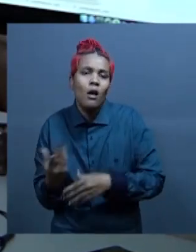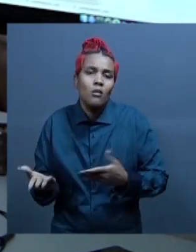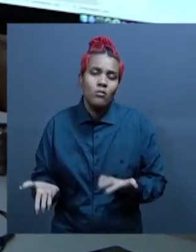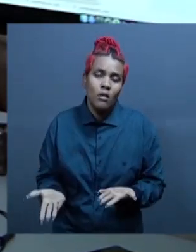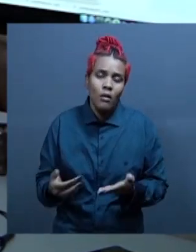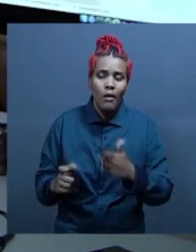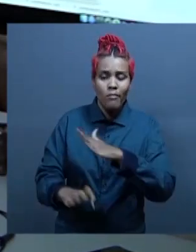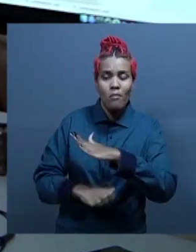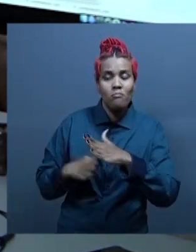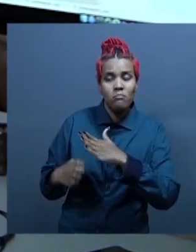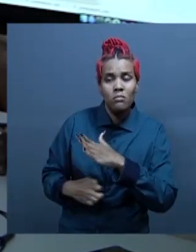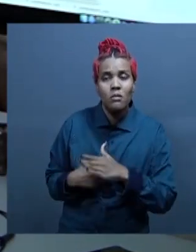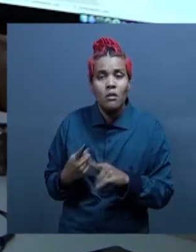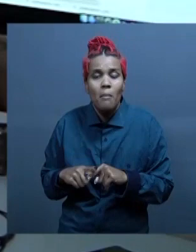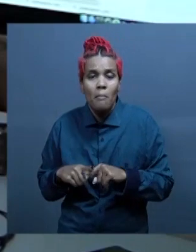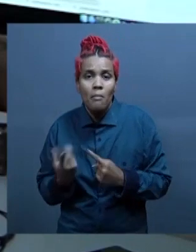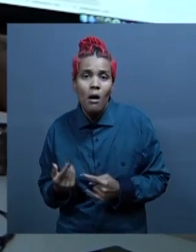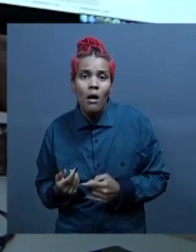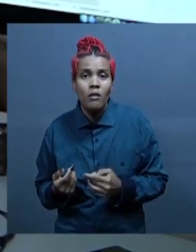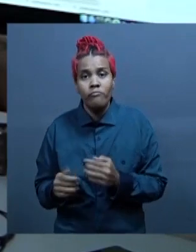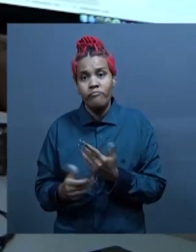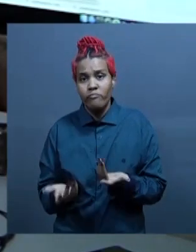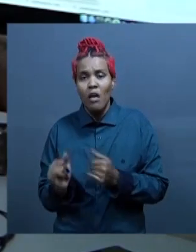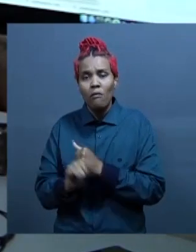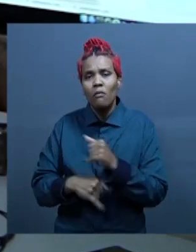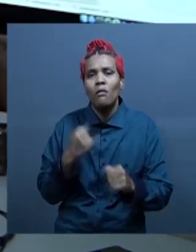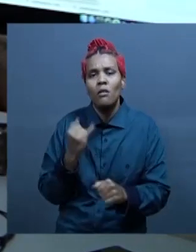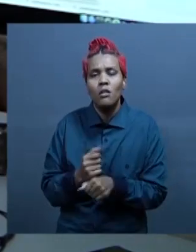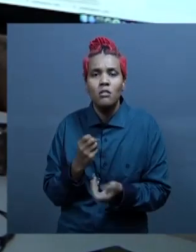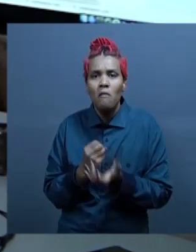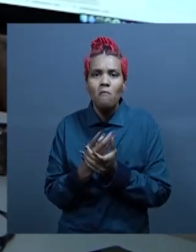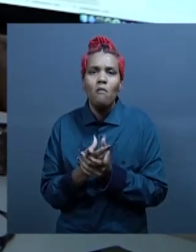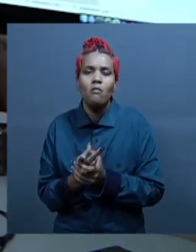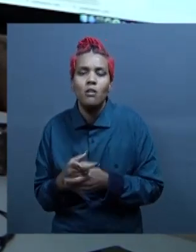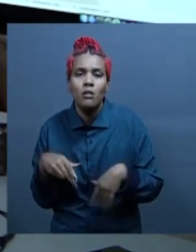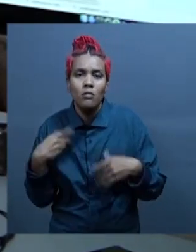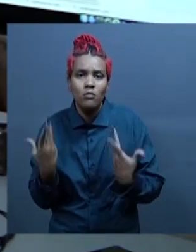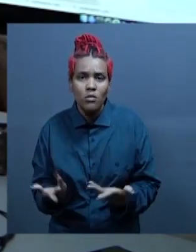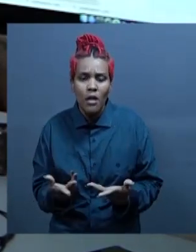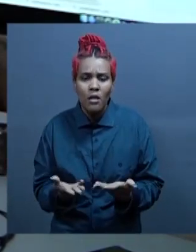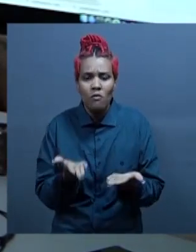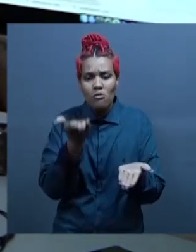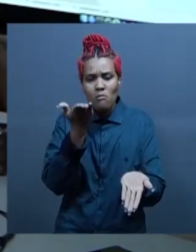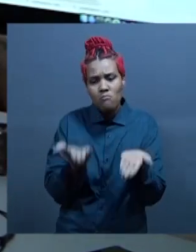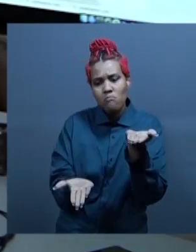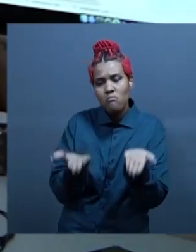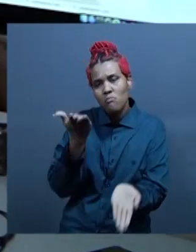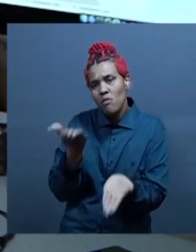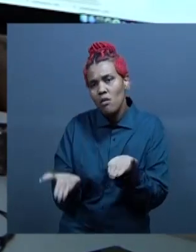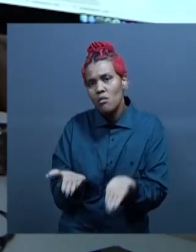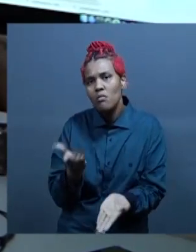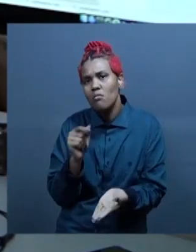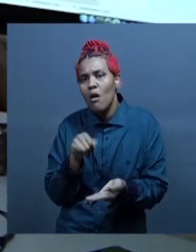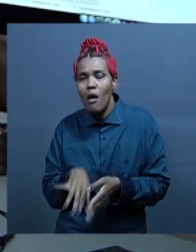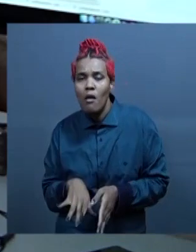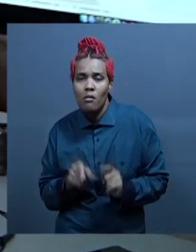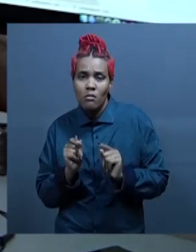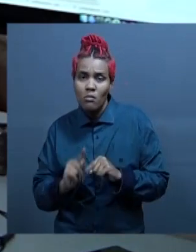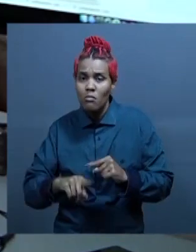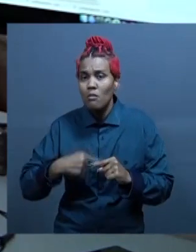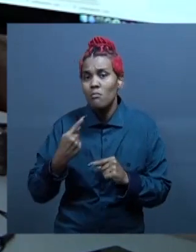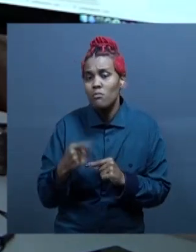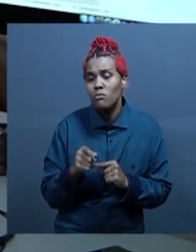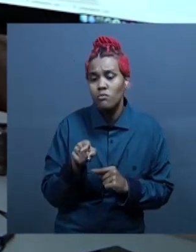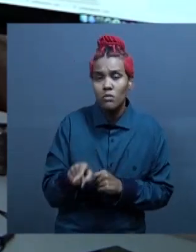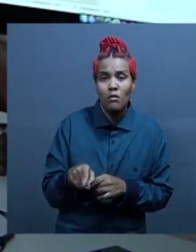empresa então digital vem justamente para ajudar você tem uma plataforma de que você mensura o relacionamento com os clientes para poder fazer com que